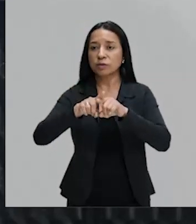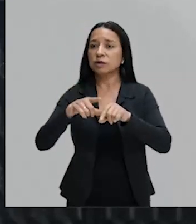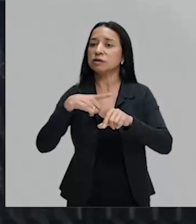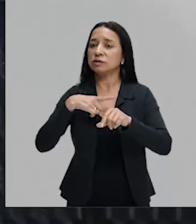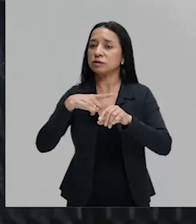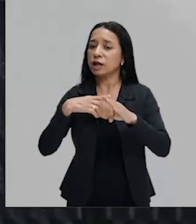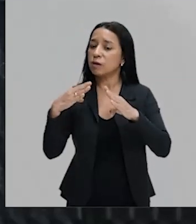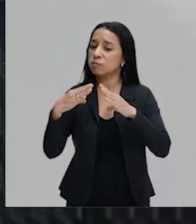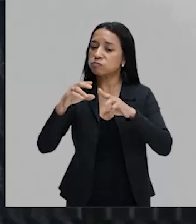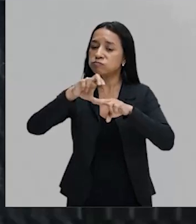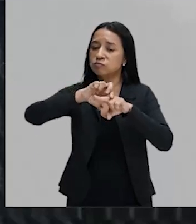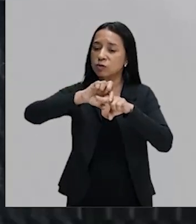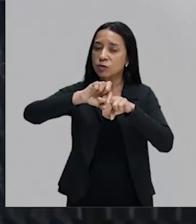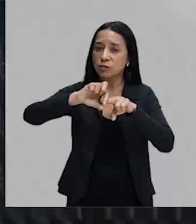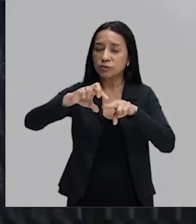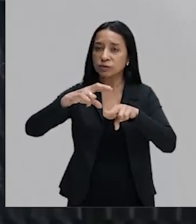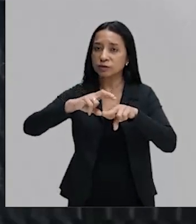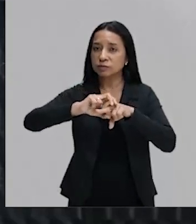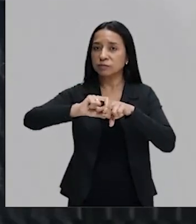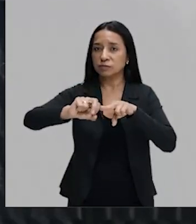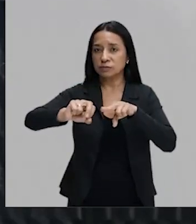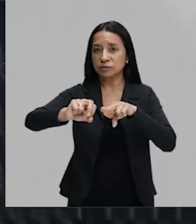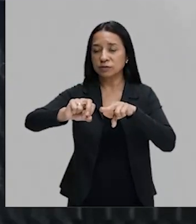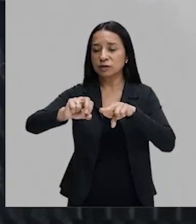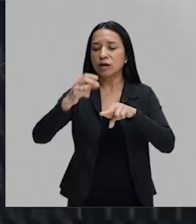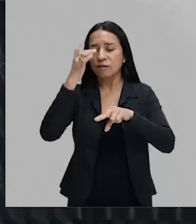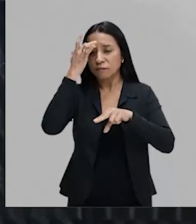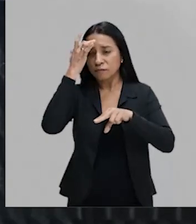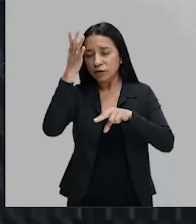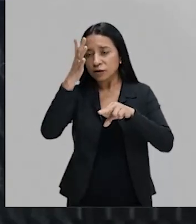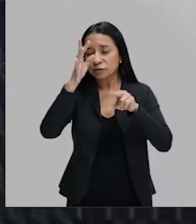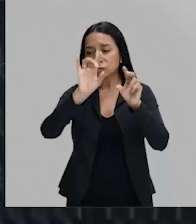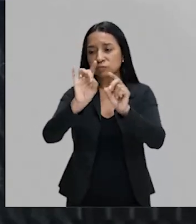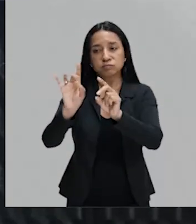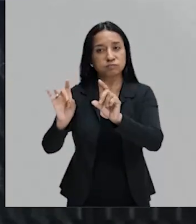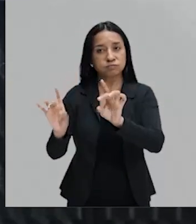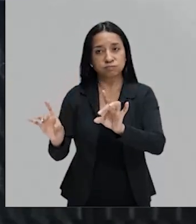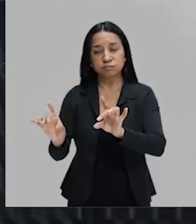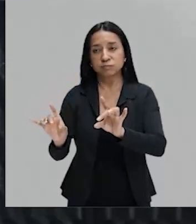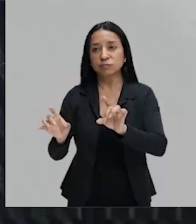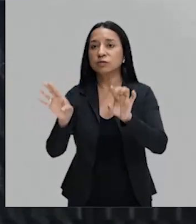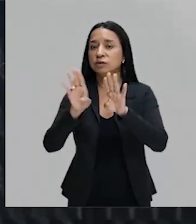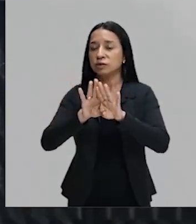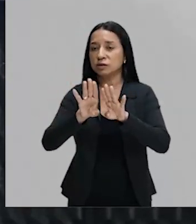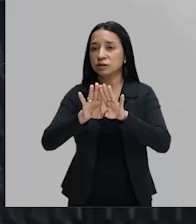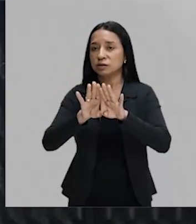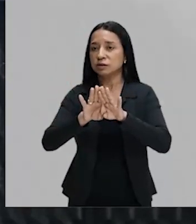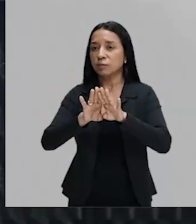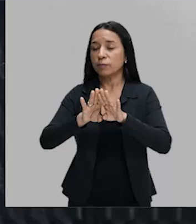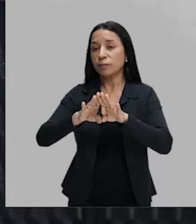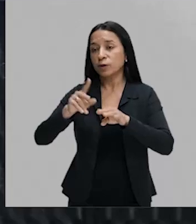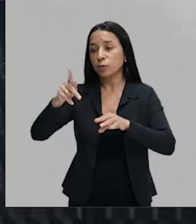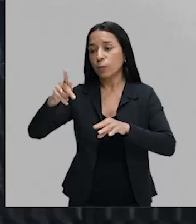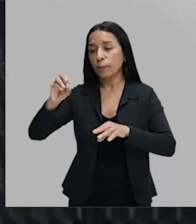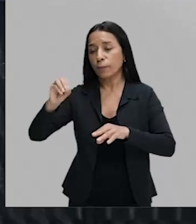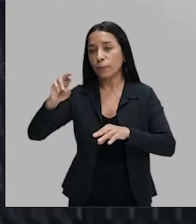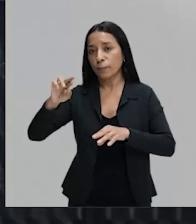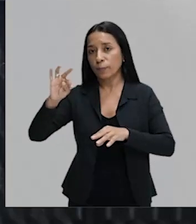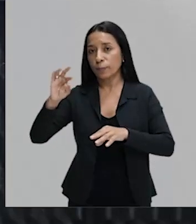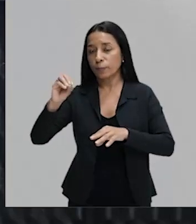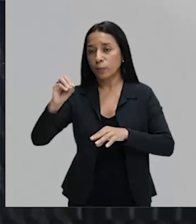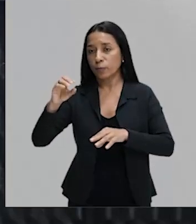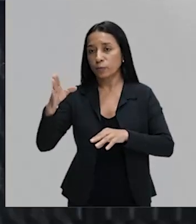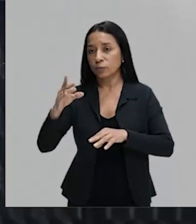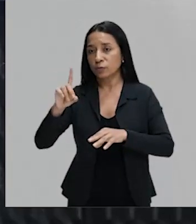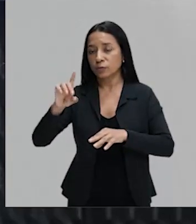ferrovias, que facilita o escoamento, e por conta principalmente do Porto de Santos. O café